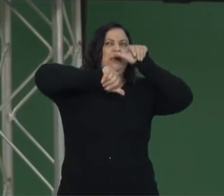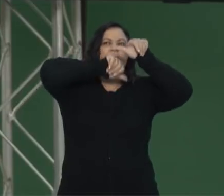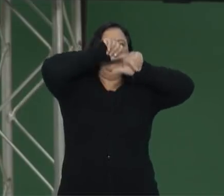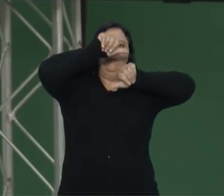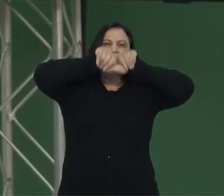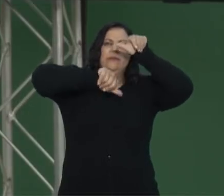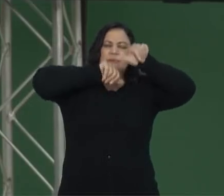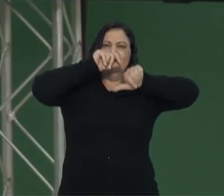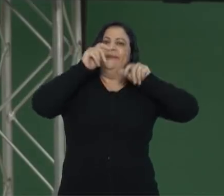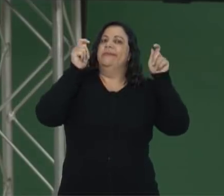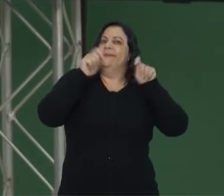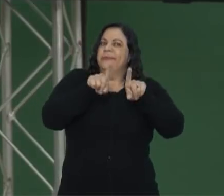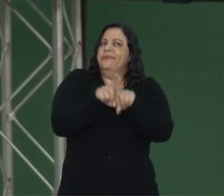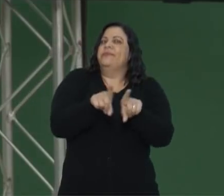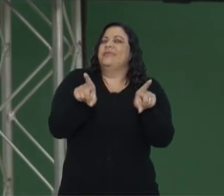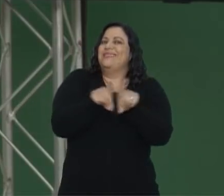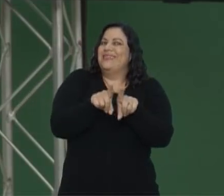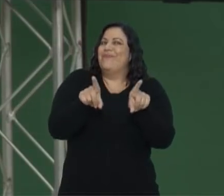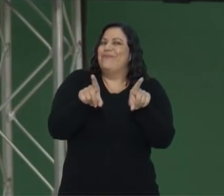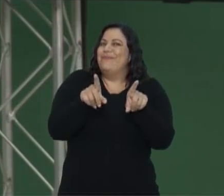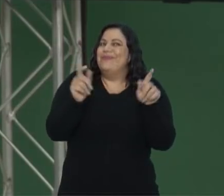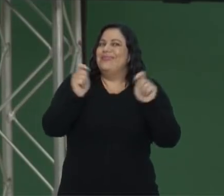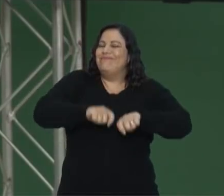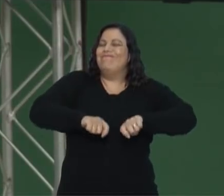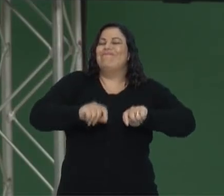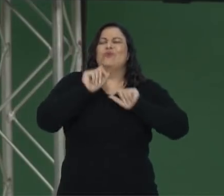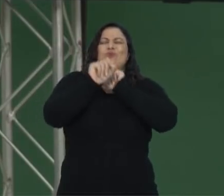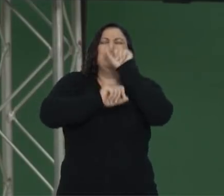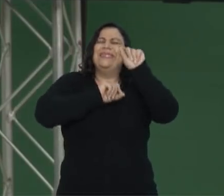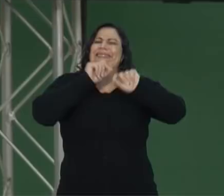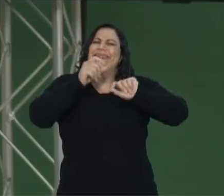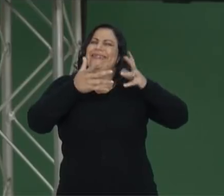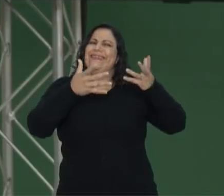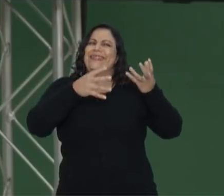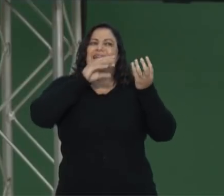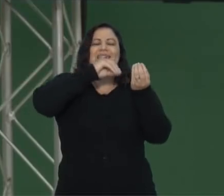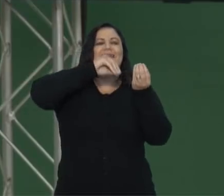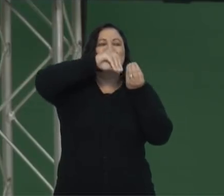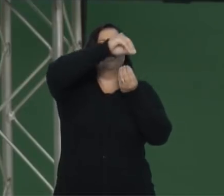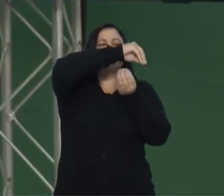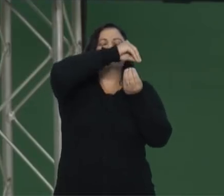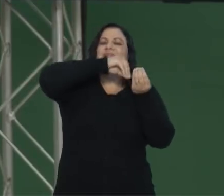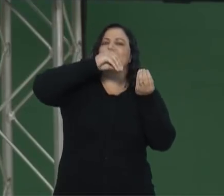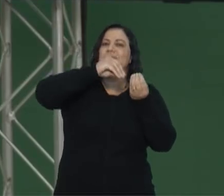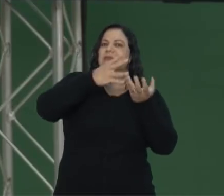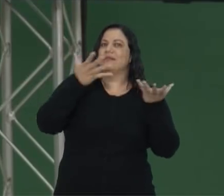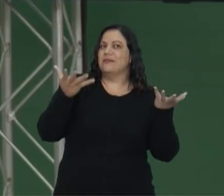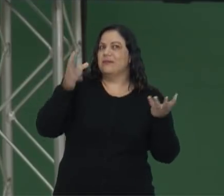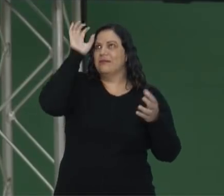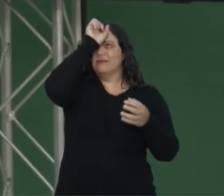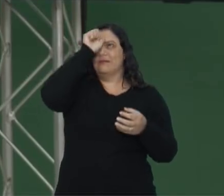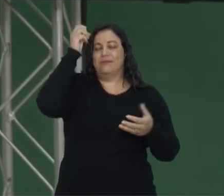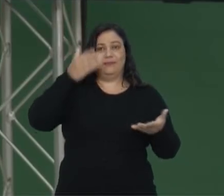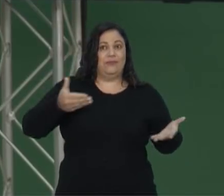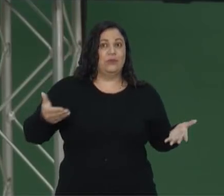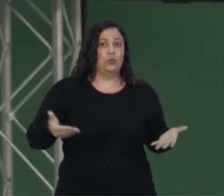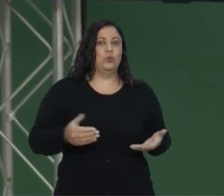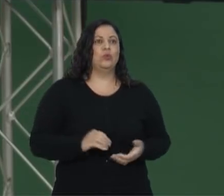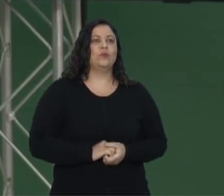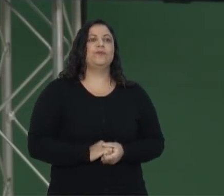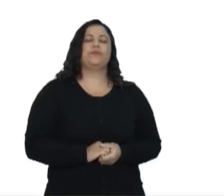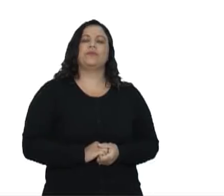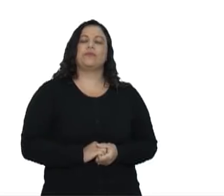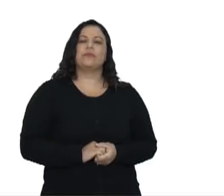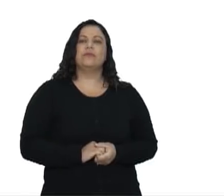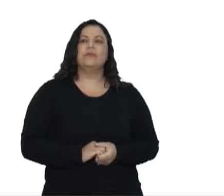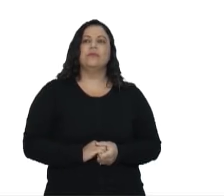parou para pensar? O que é isso? O que é esta mancha? A gente vai aprender na aula de hoje. Então a laranja ela pode ficar recoberta